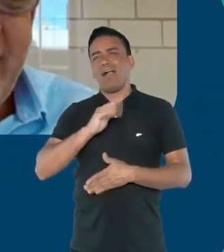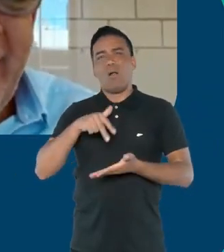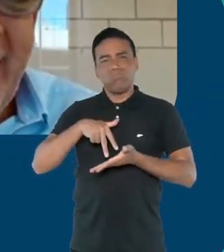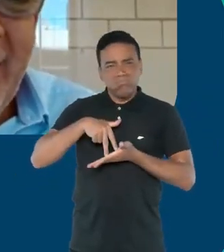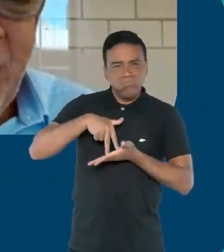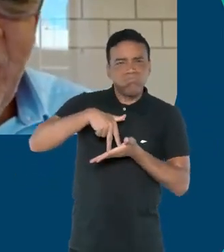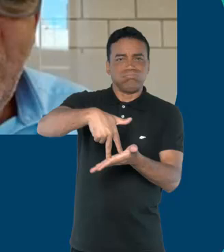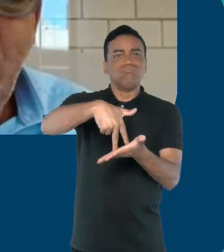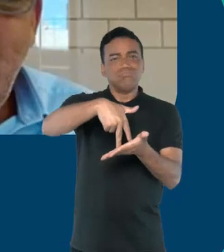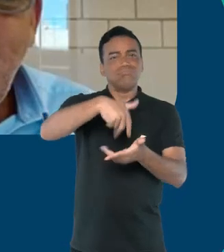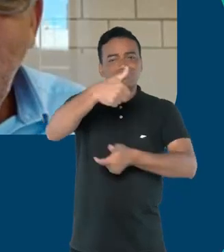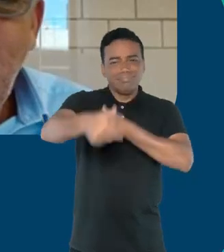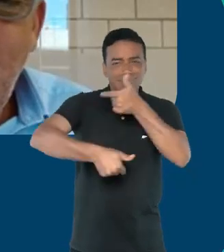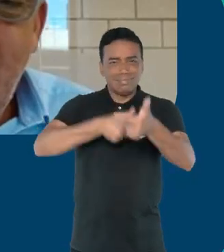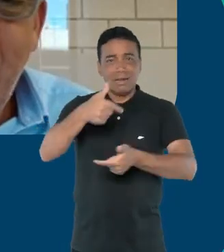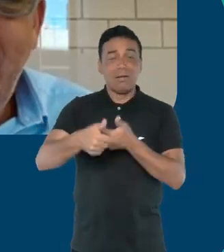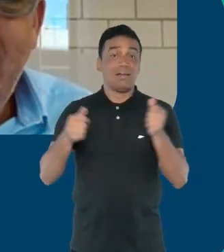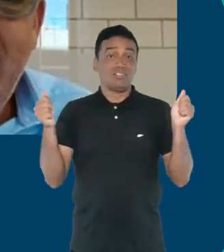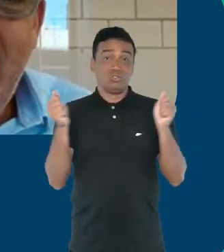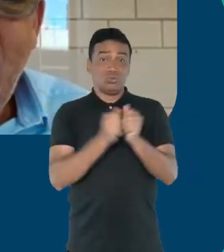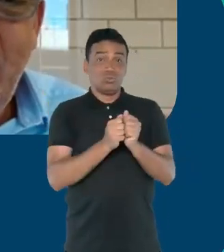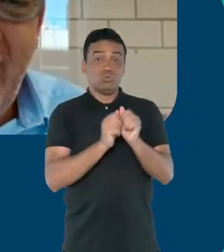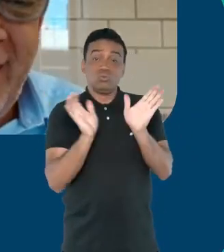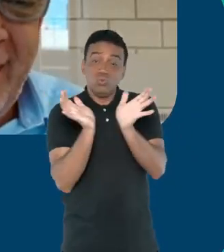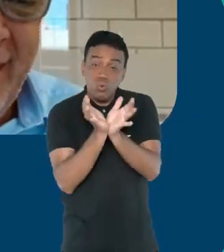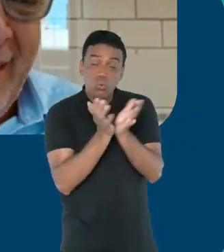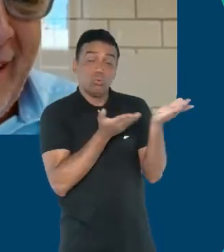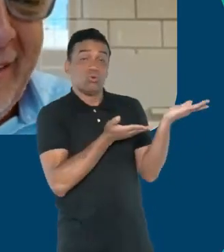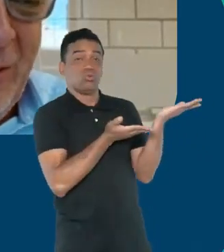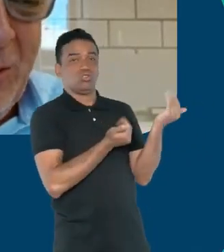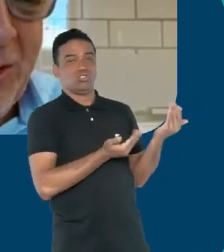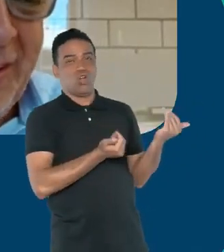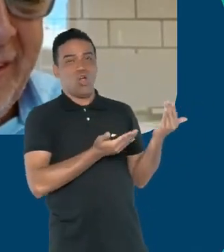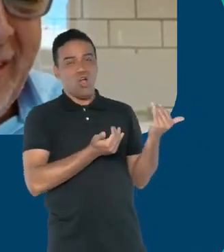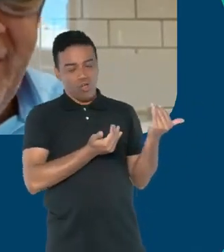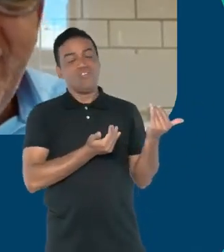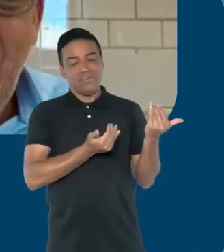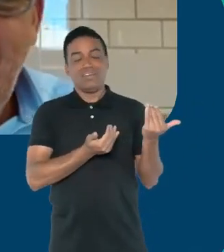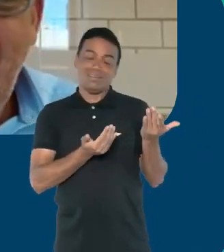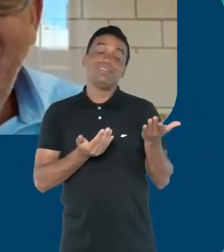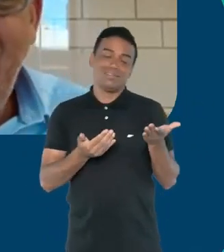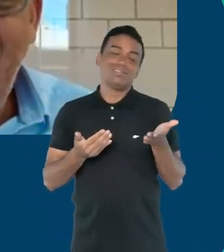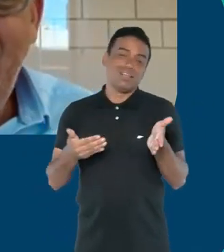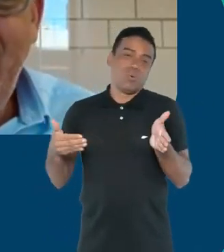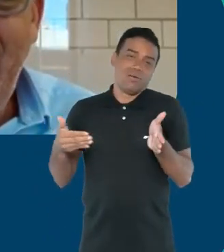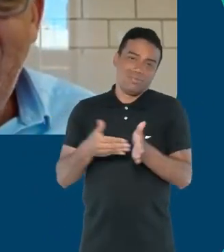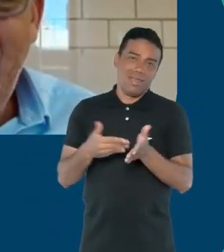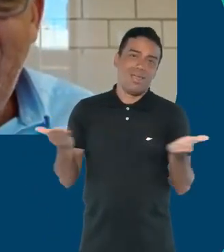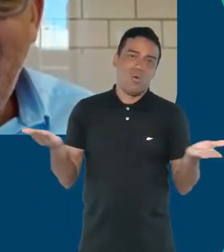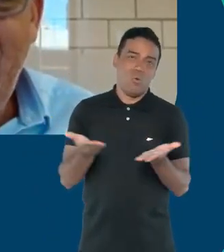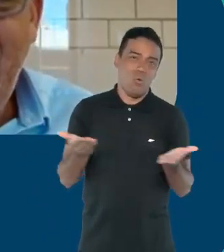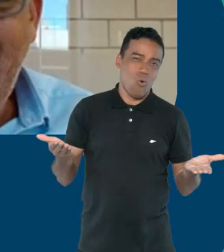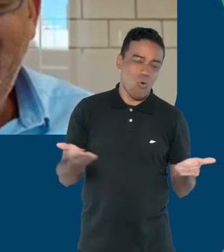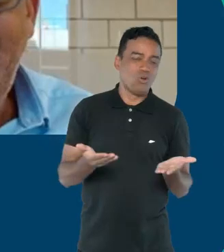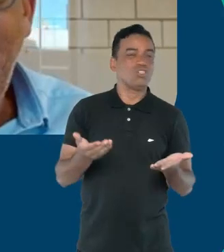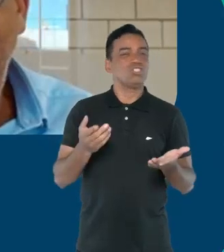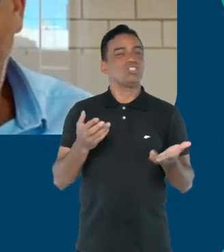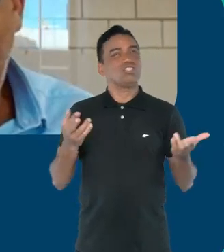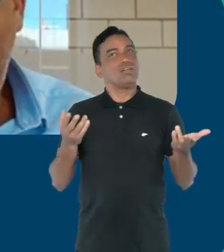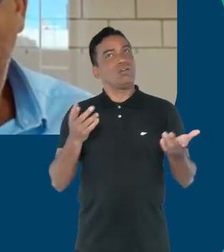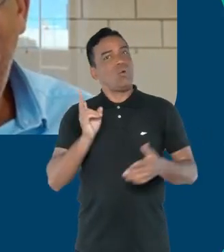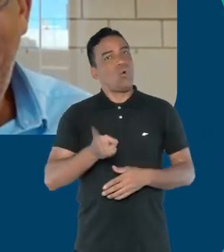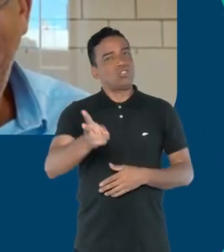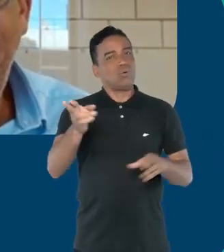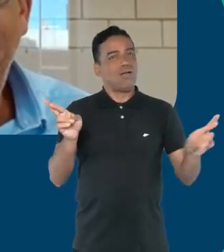ali, né, com jovens, né, com quem até hoje eu acabo mantendo aí uma relação